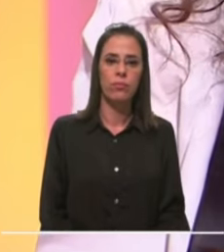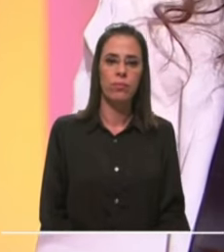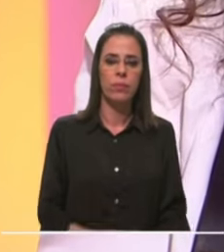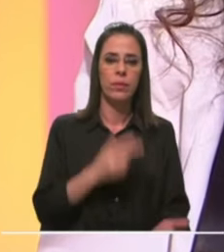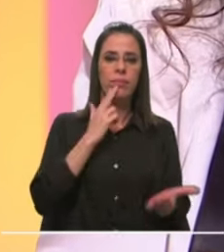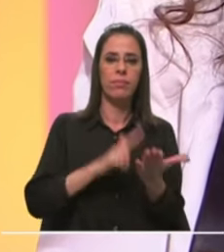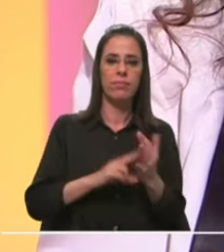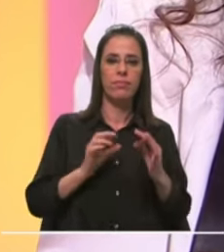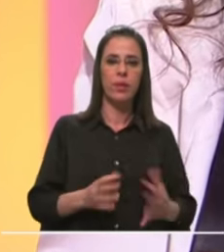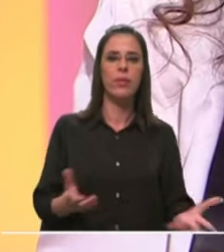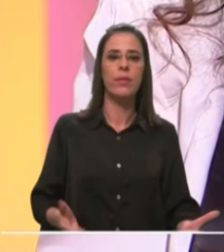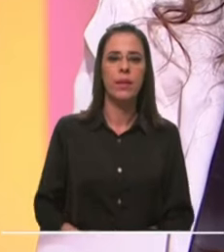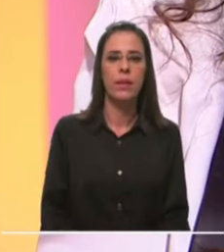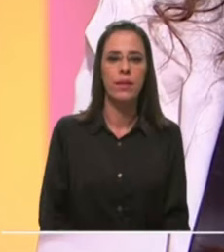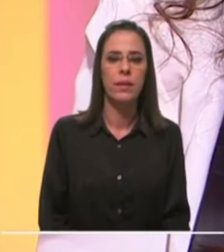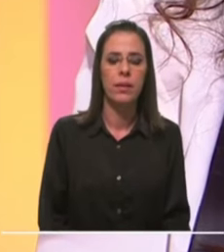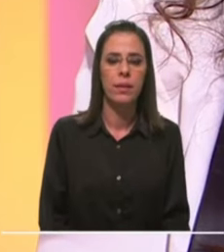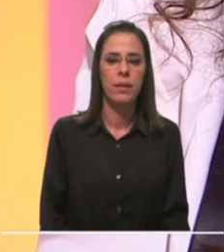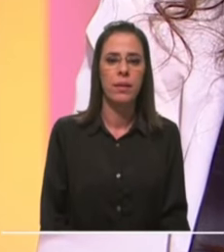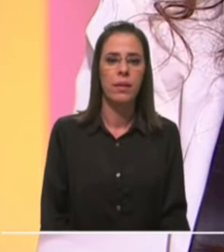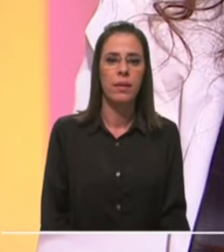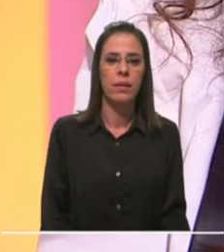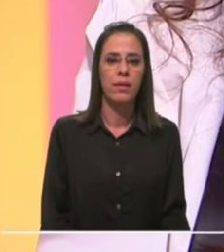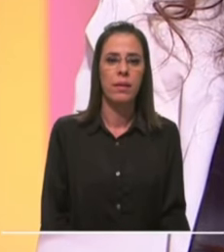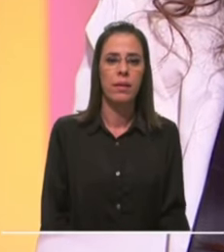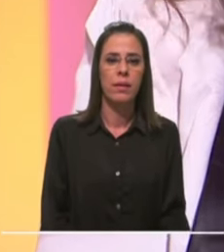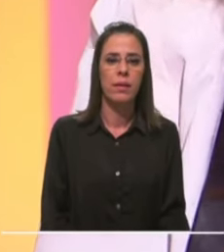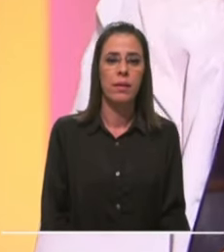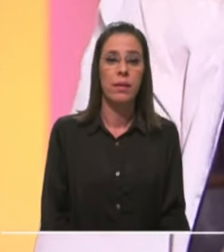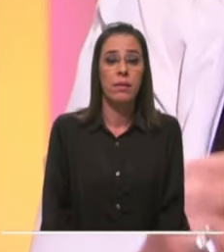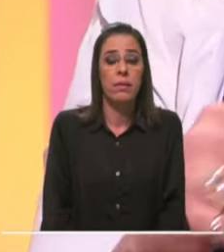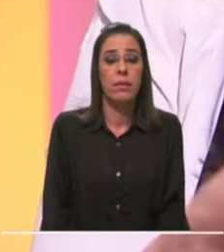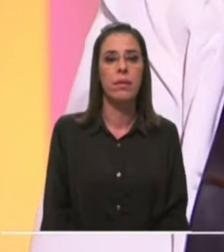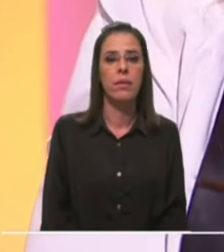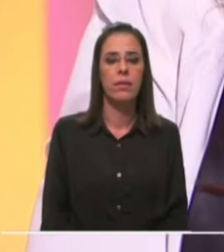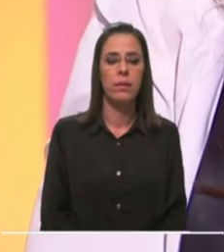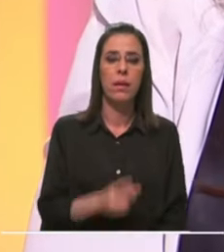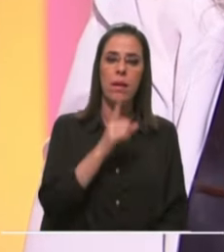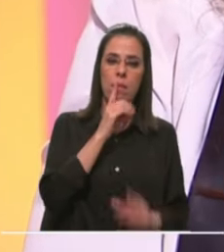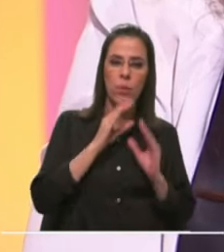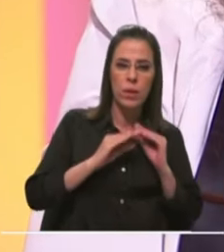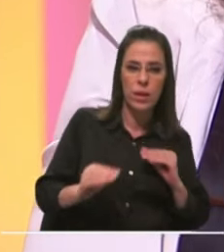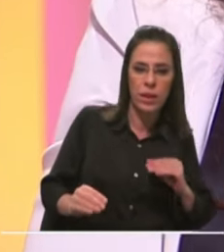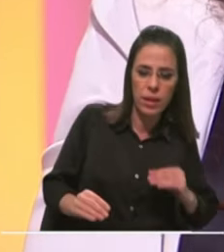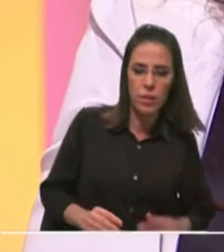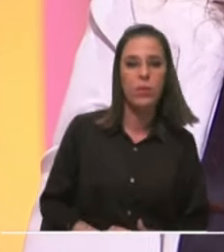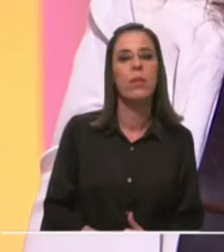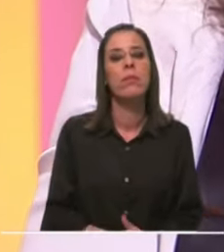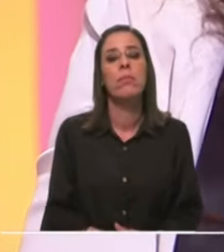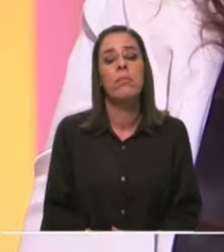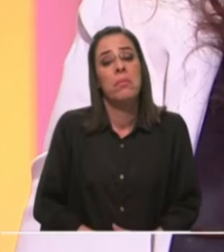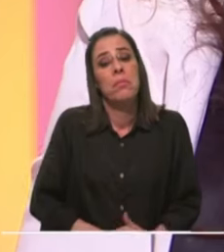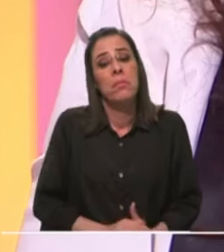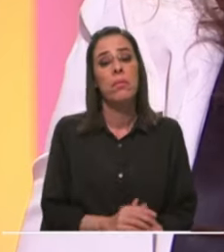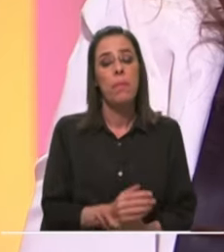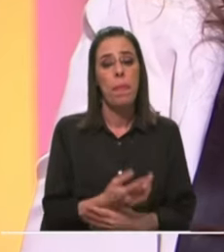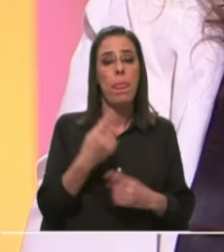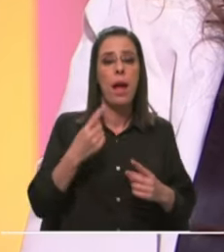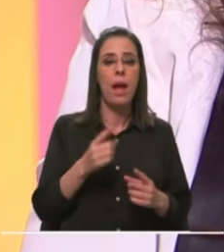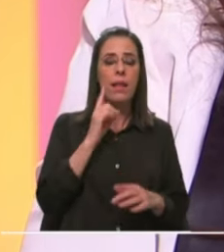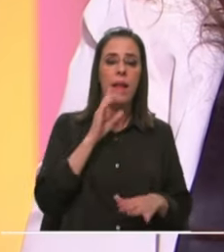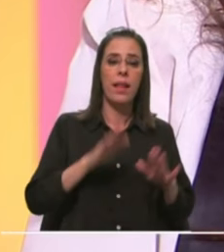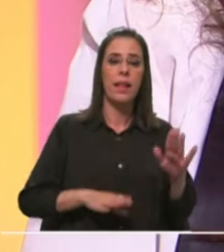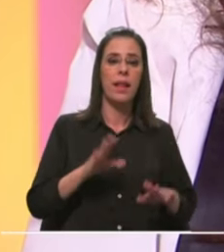É verdade há muito silêncio ah Há Há